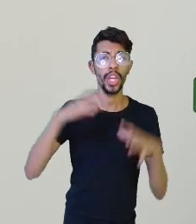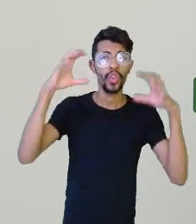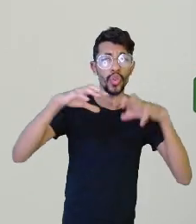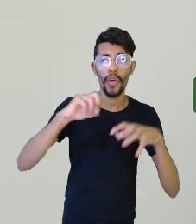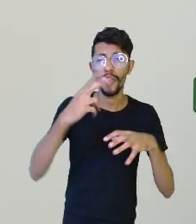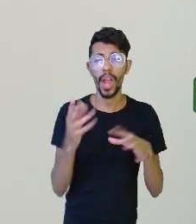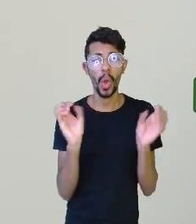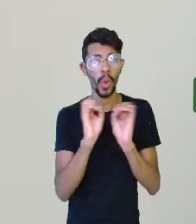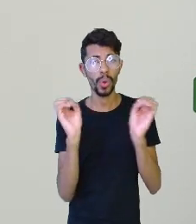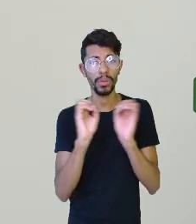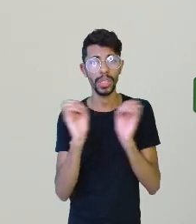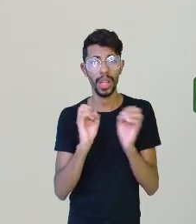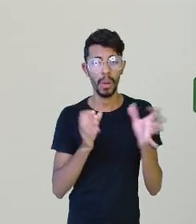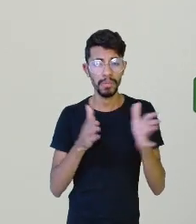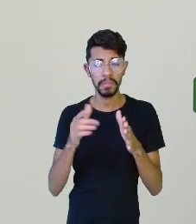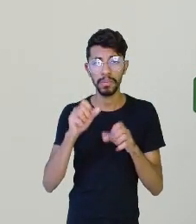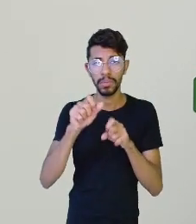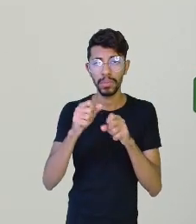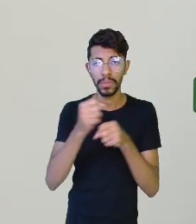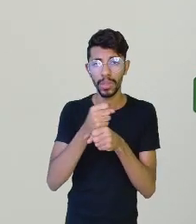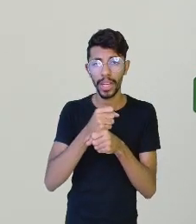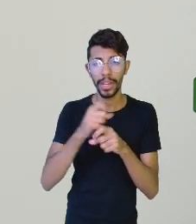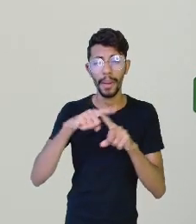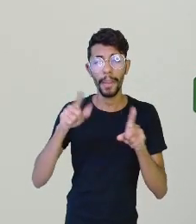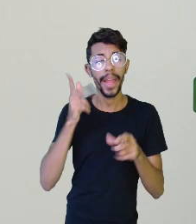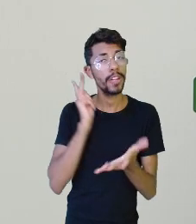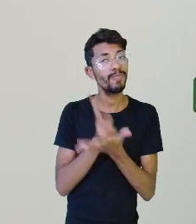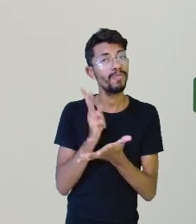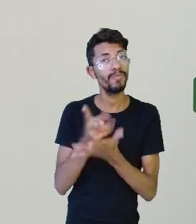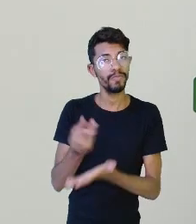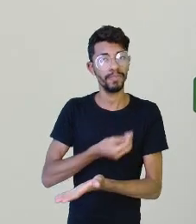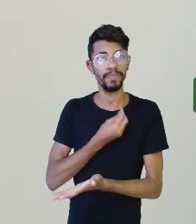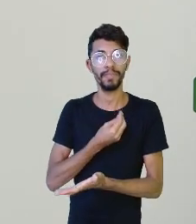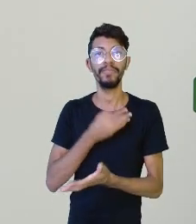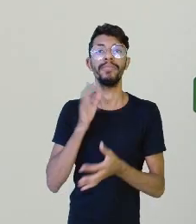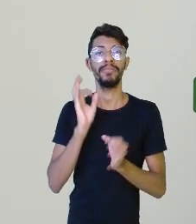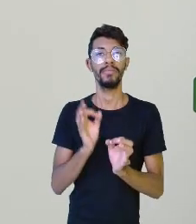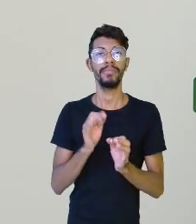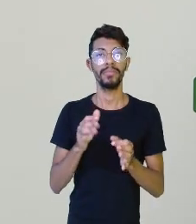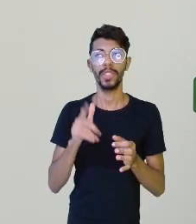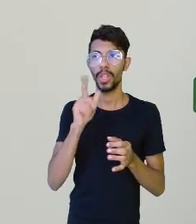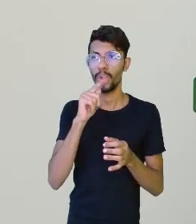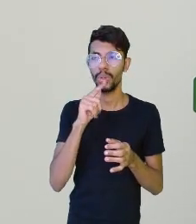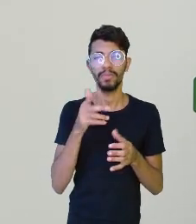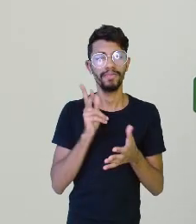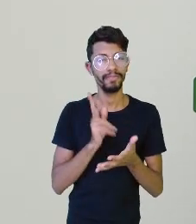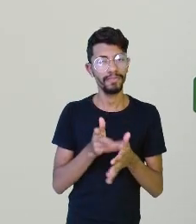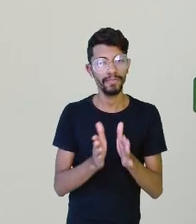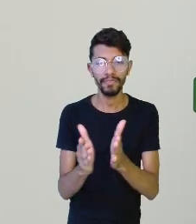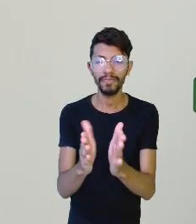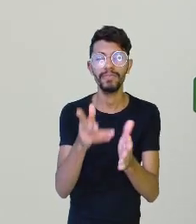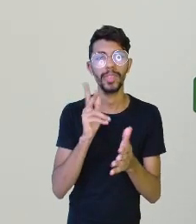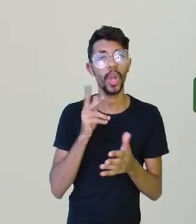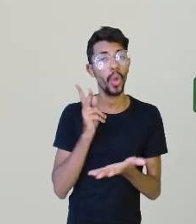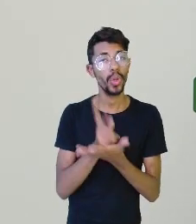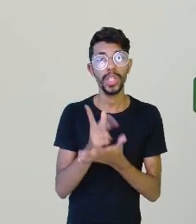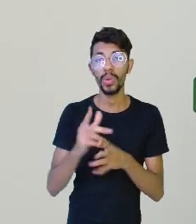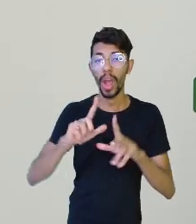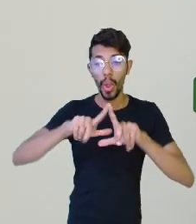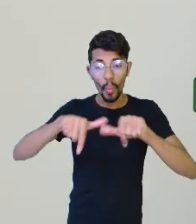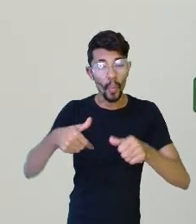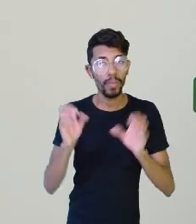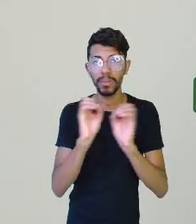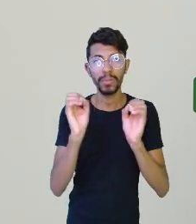não em alguma época do ano, ele continua existindo, porque ele não seca, ele não acaba. Ele é